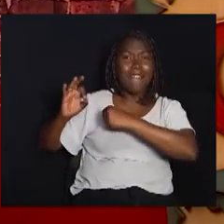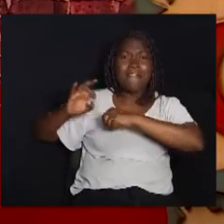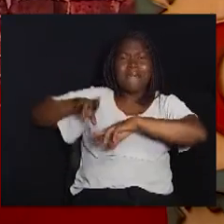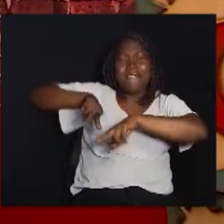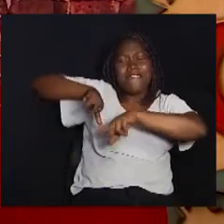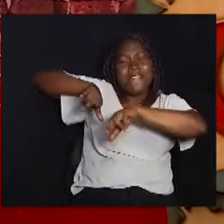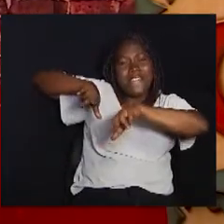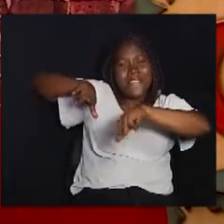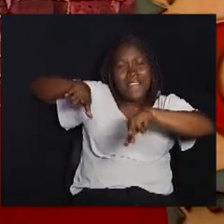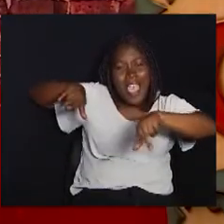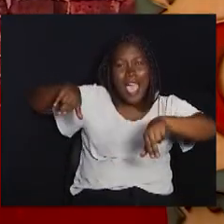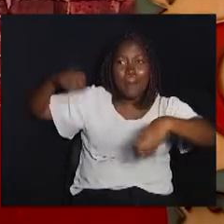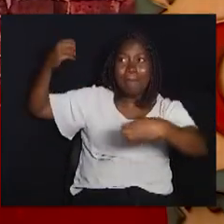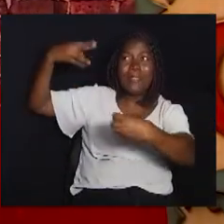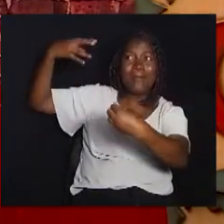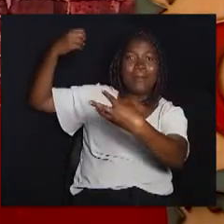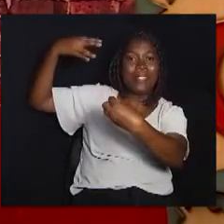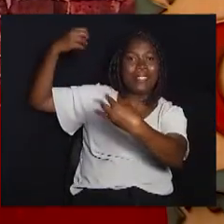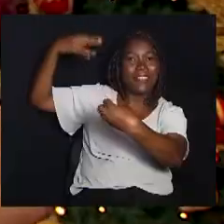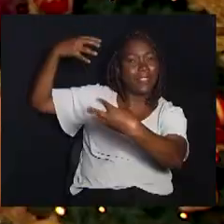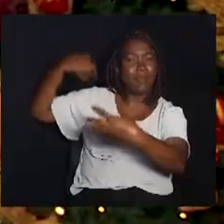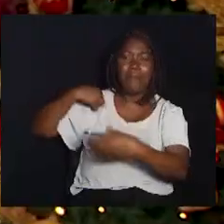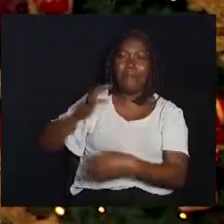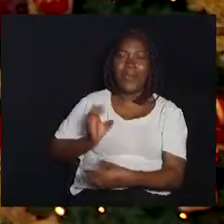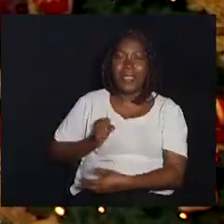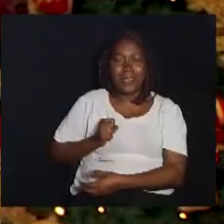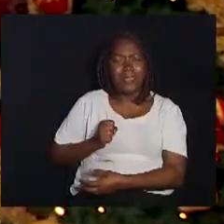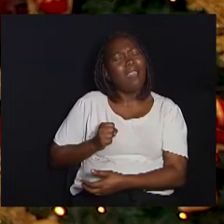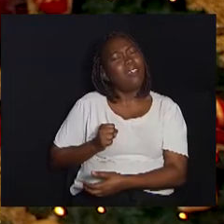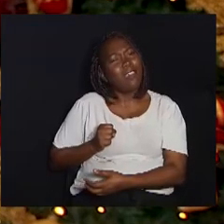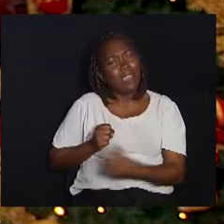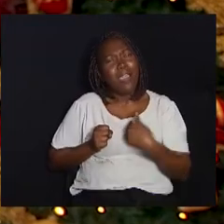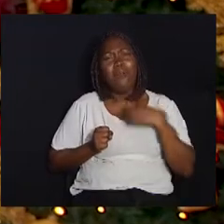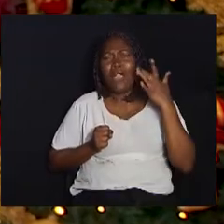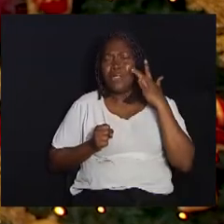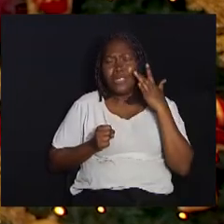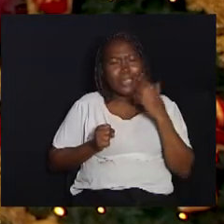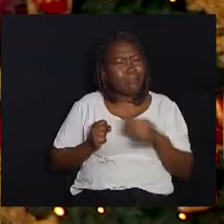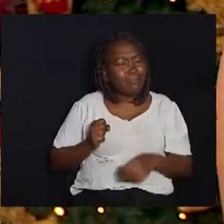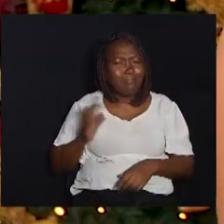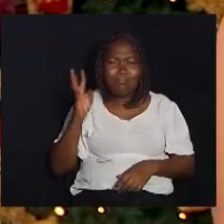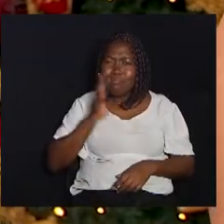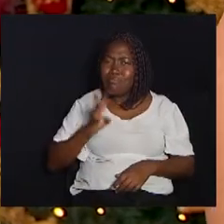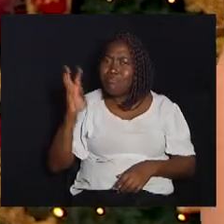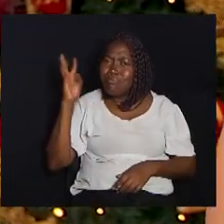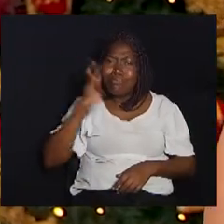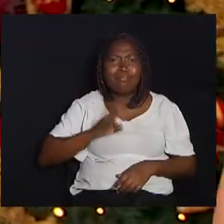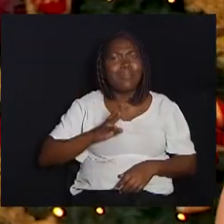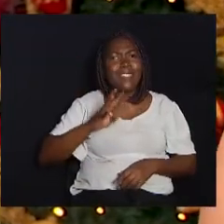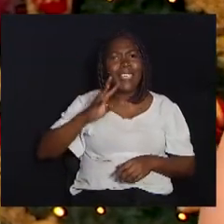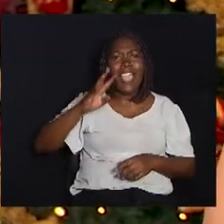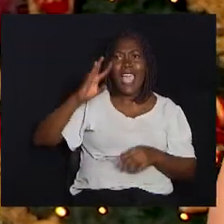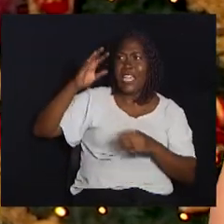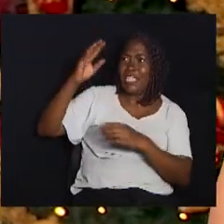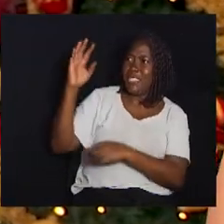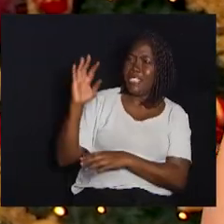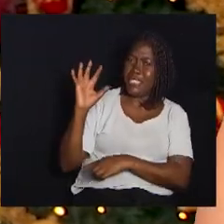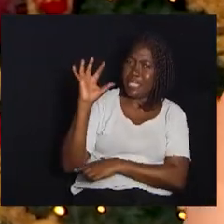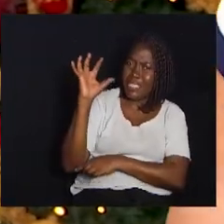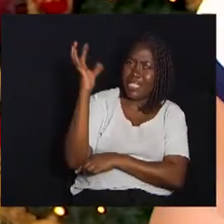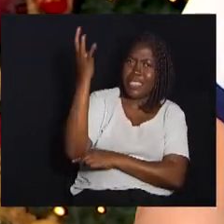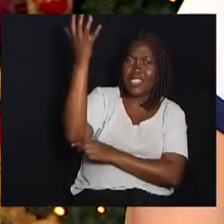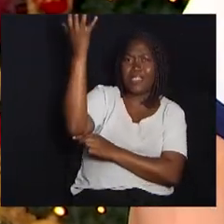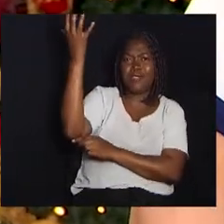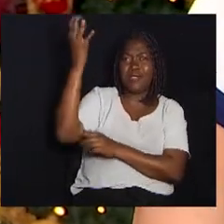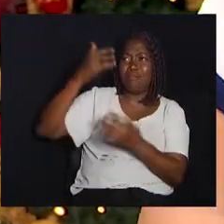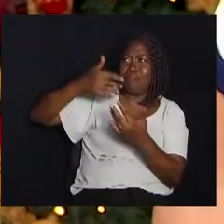Vários pisca-pisca e eu amei. Eu acho que é muito da hora a vista da árvore, o carregador